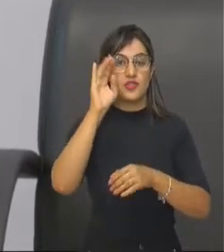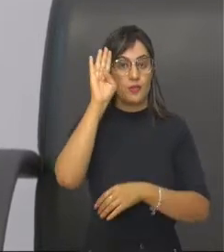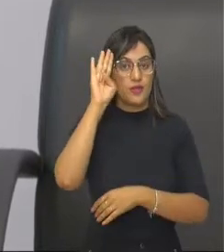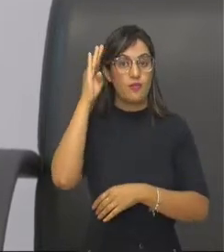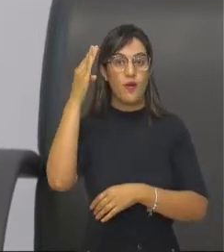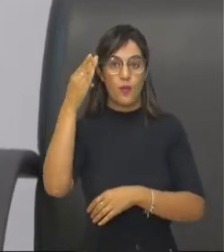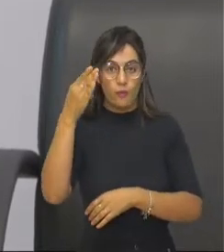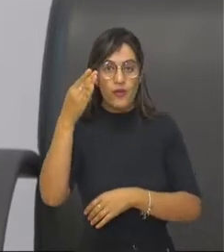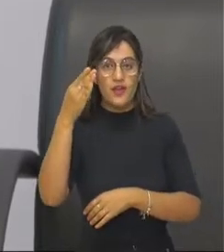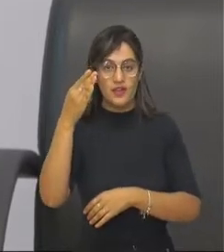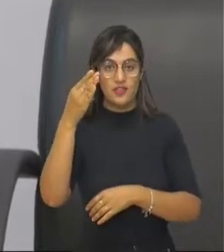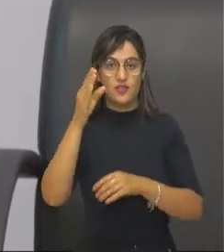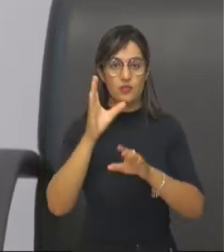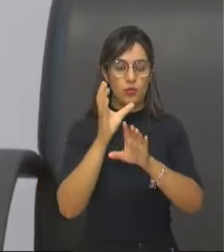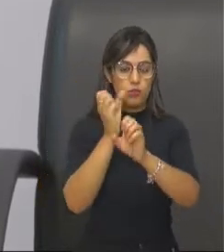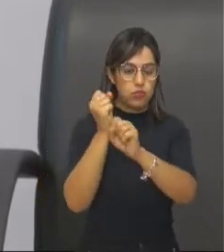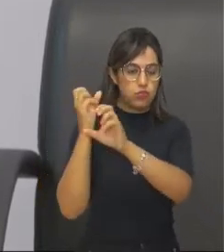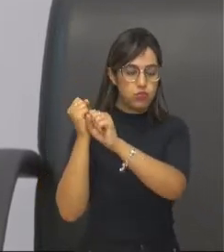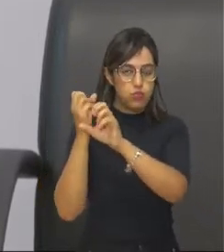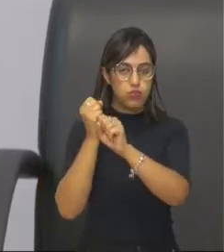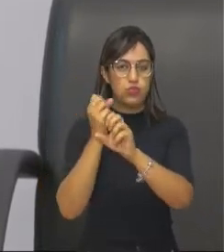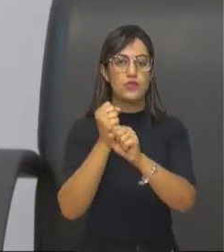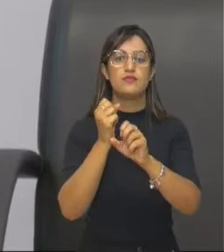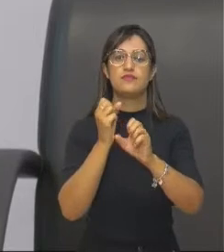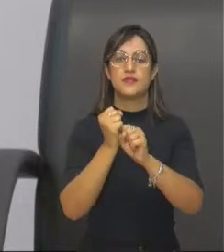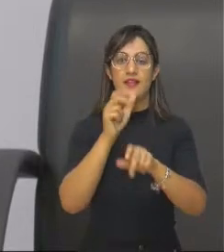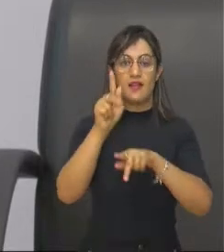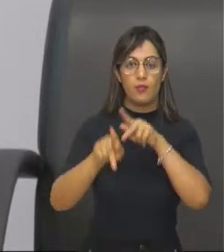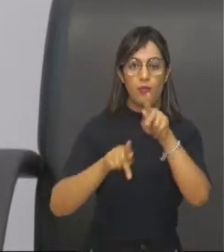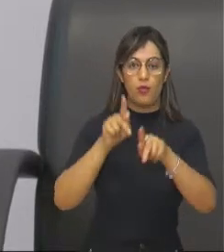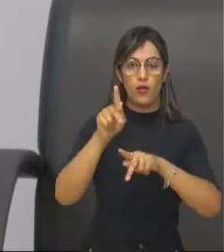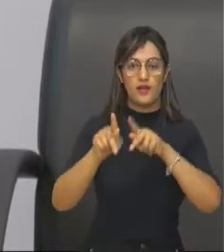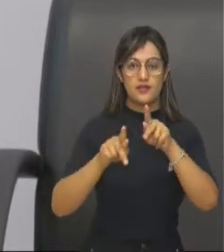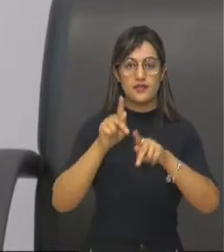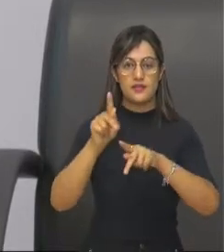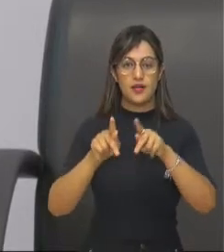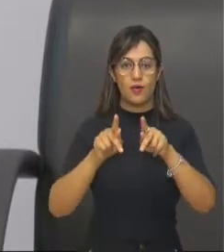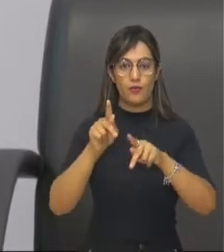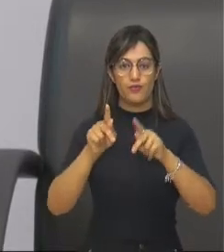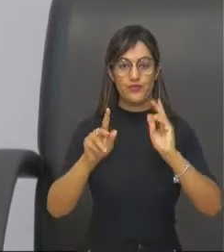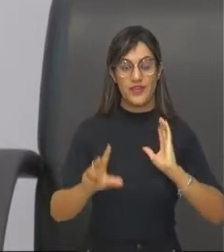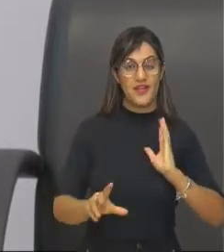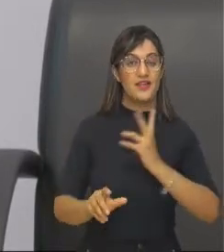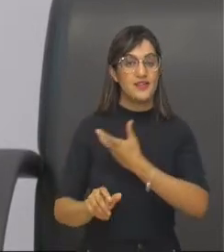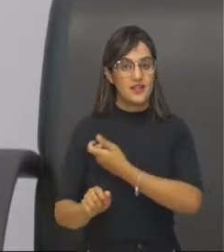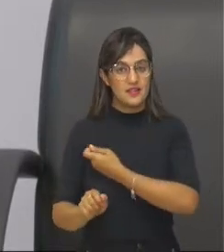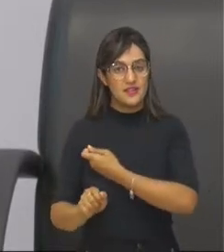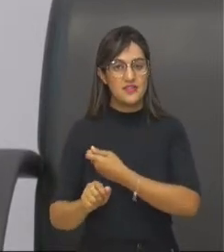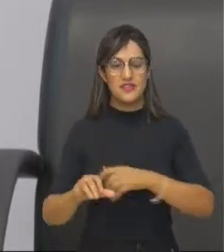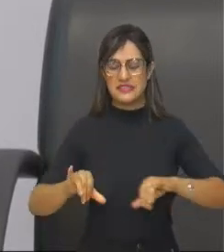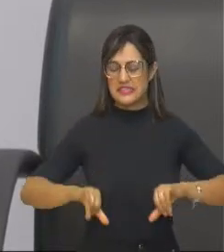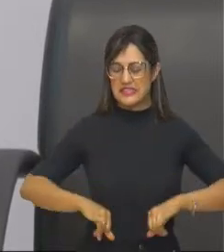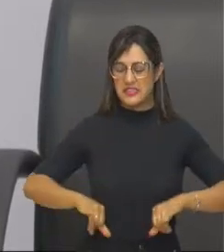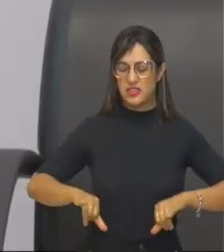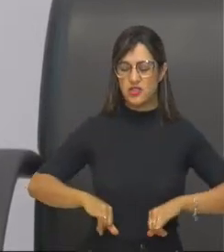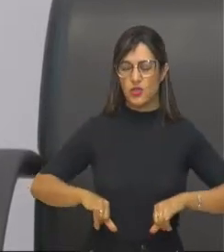né, que nós temos sobre a população transmasculina, sendo uma das que mais sofre com a saúde mental.